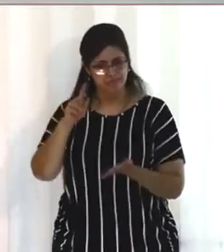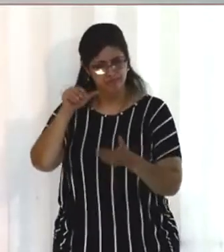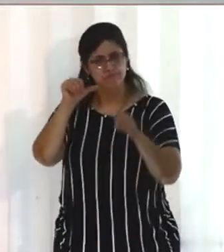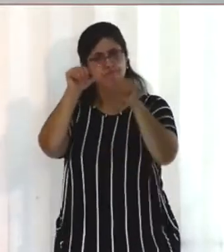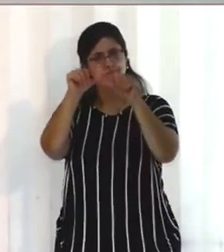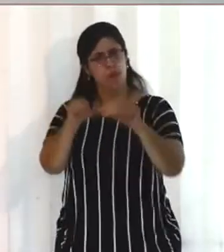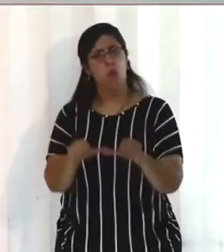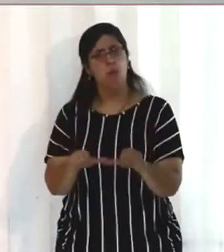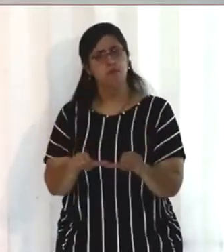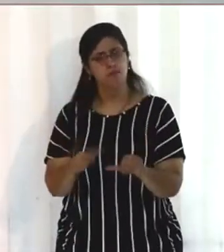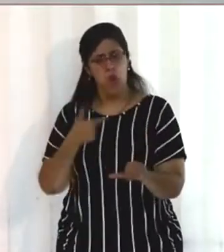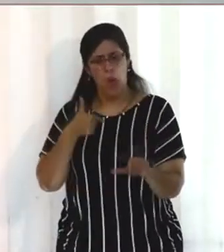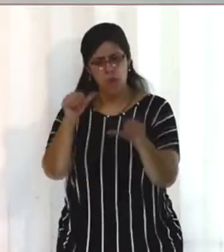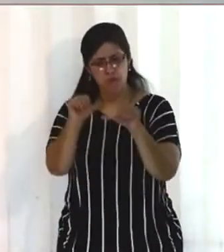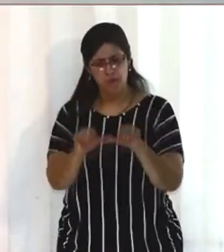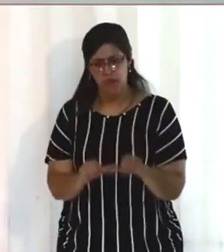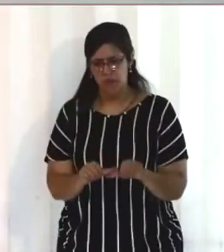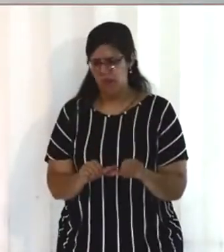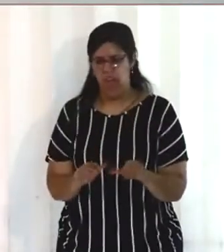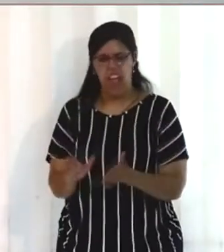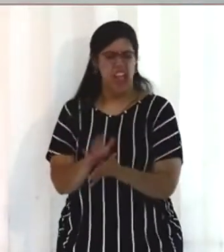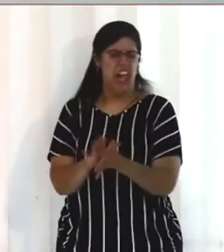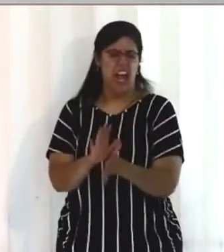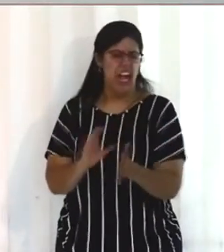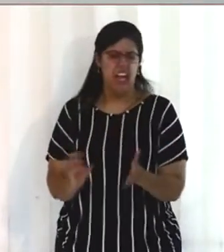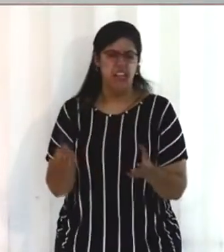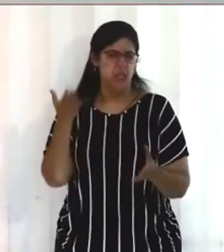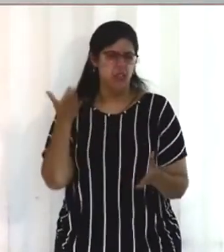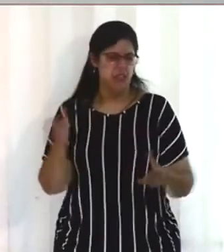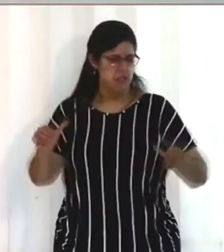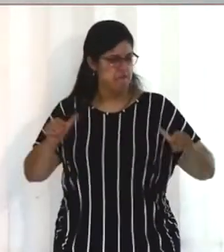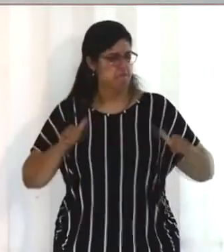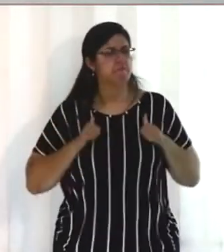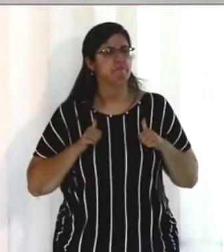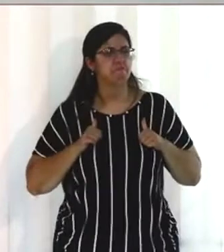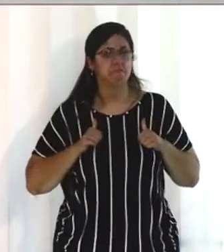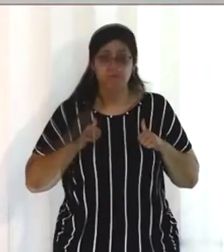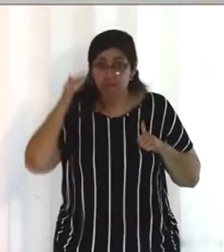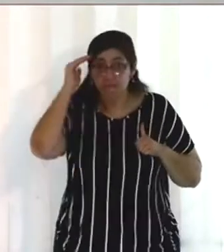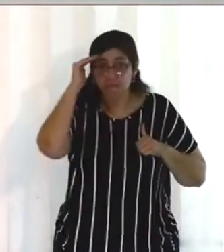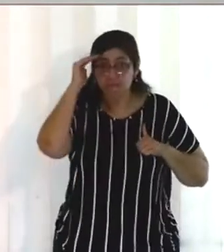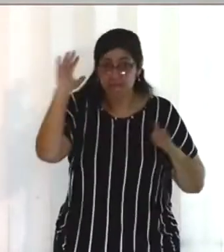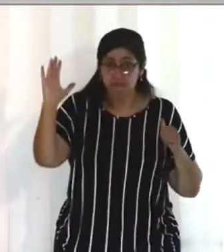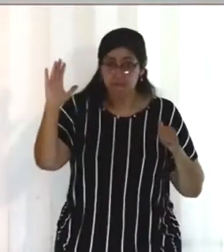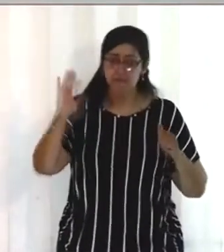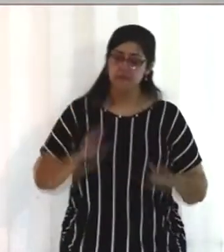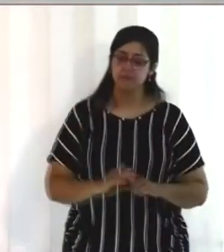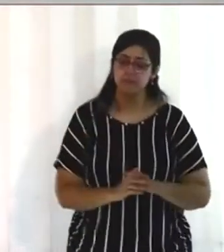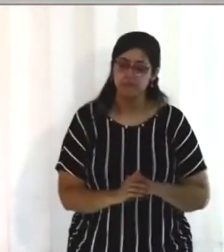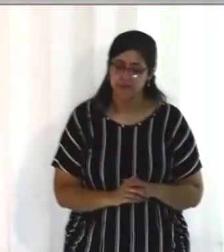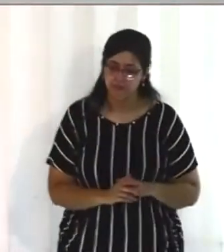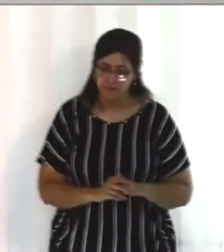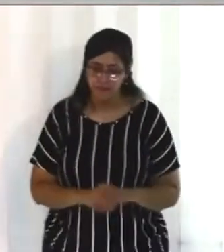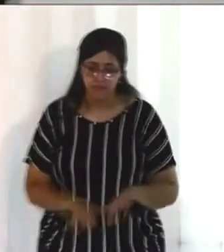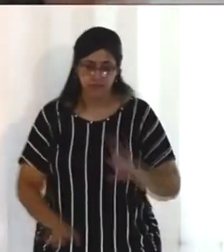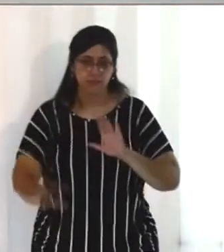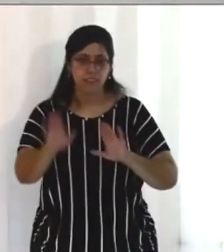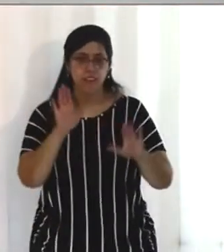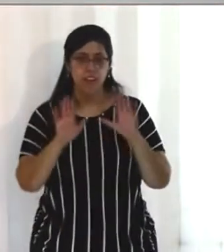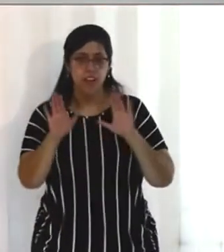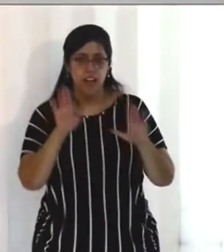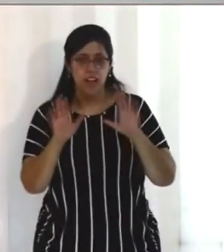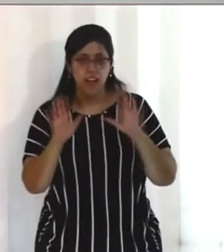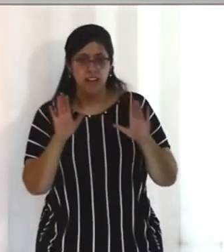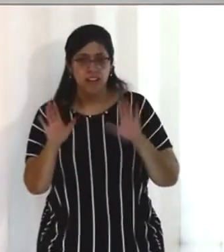seu domínio, olhando para aquela montanha, achando linda como é mesmo, uma das cenas mais bonitas, um dos lugares